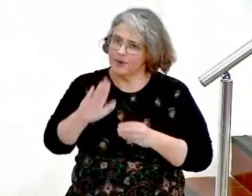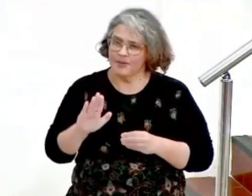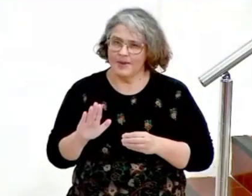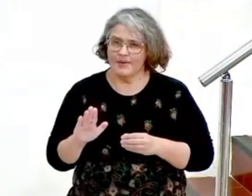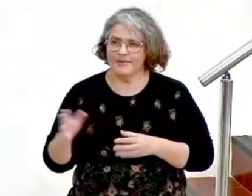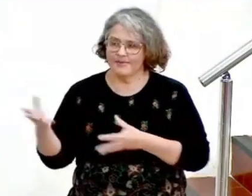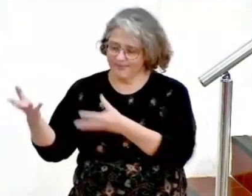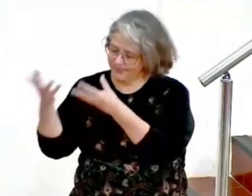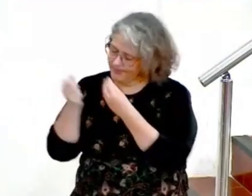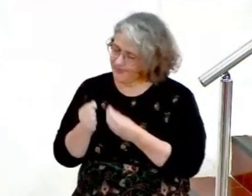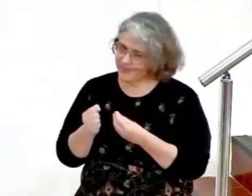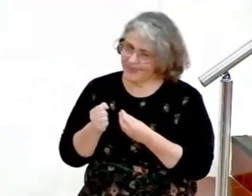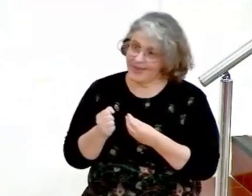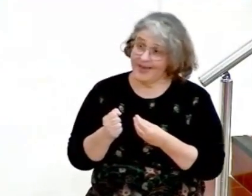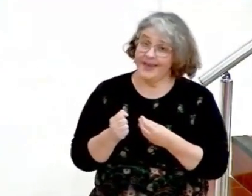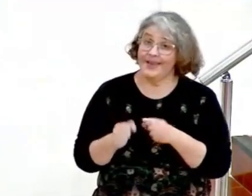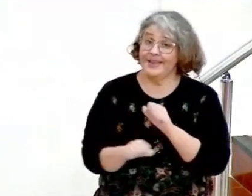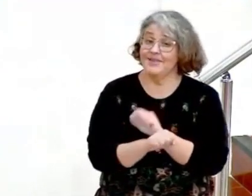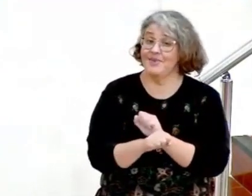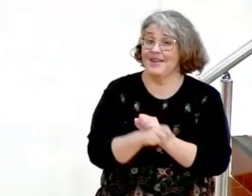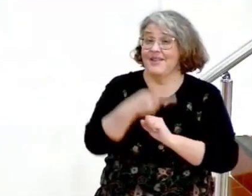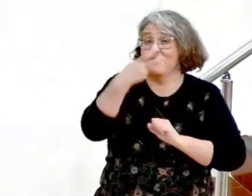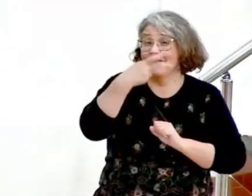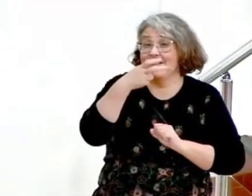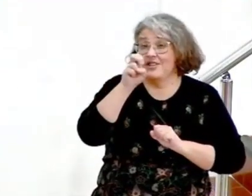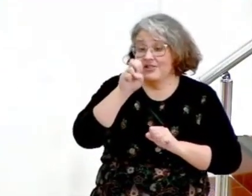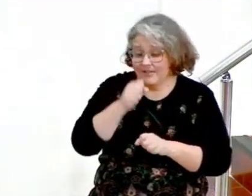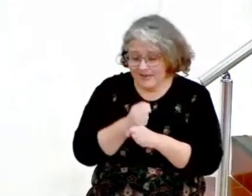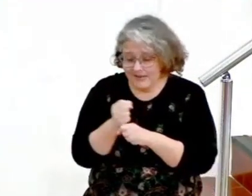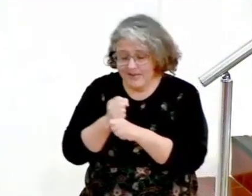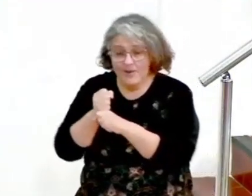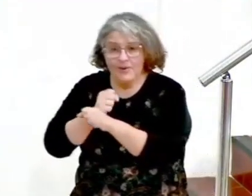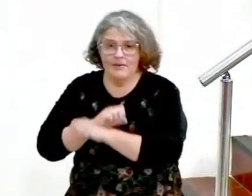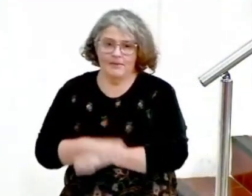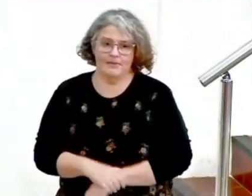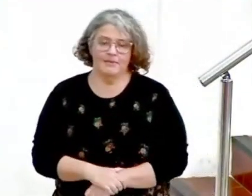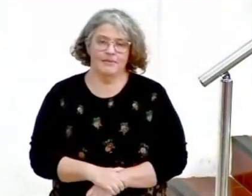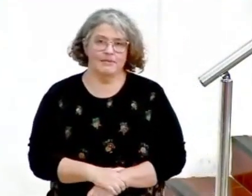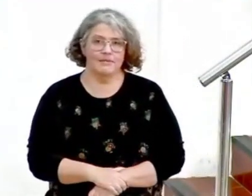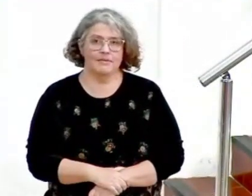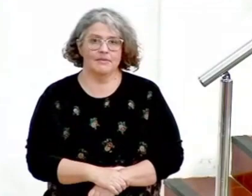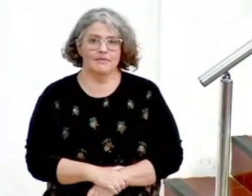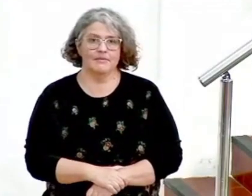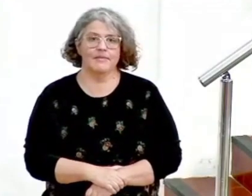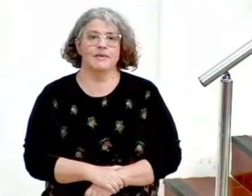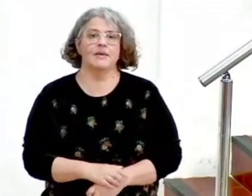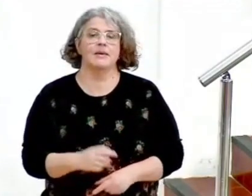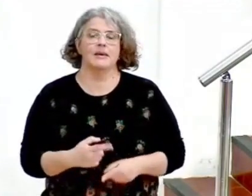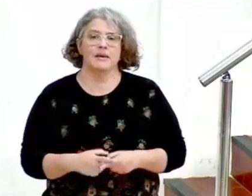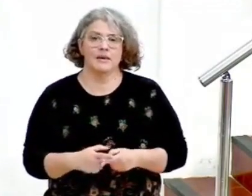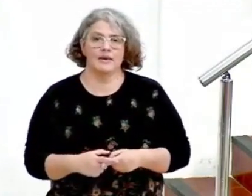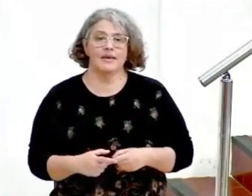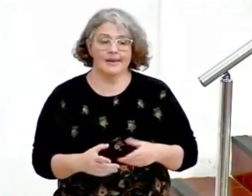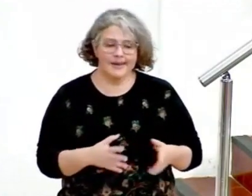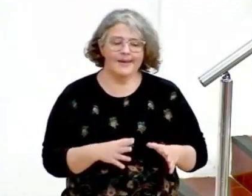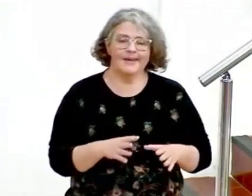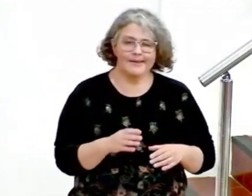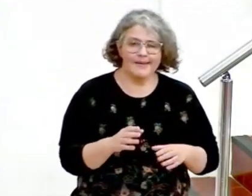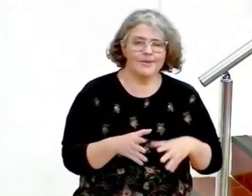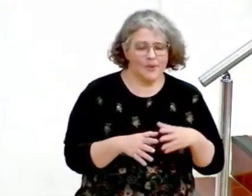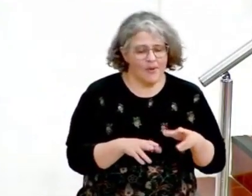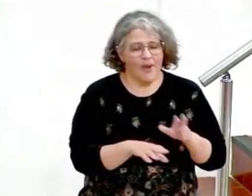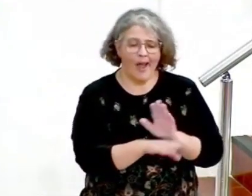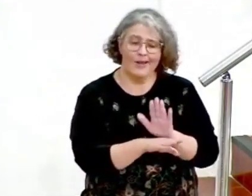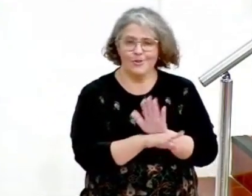anos da sua concretização, diversos eventos que ele tentou lembrar a Deus, mas de uma maneira um pouco